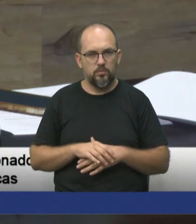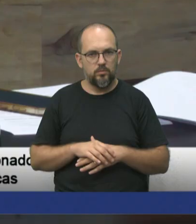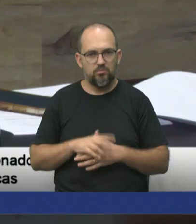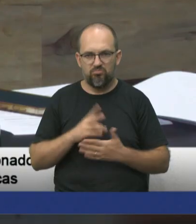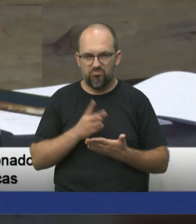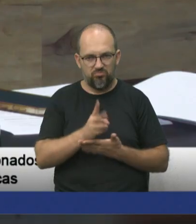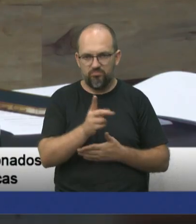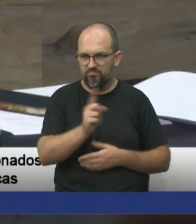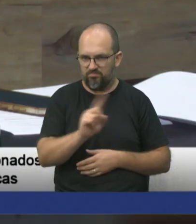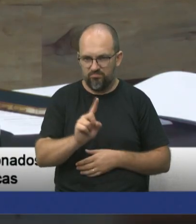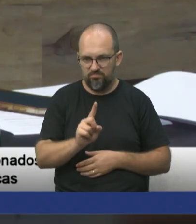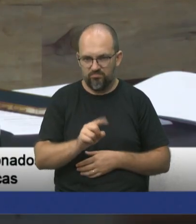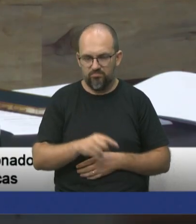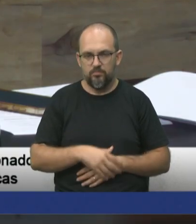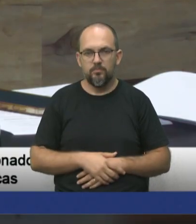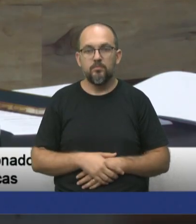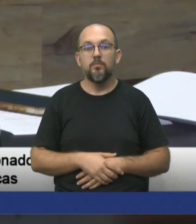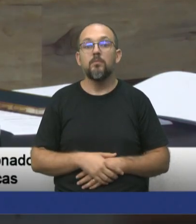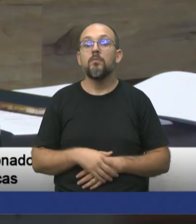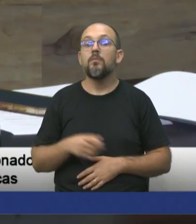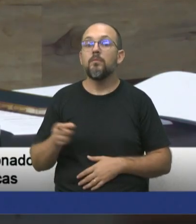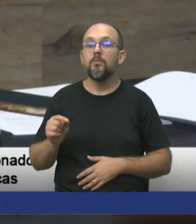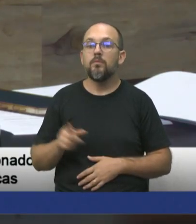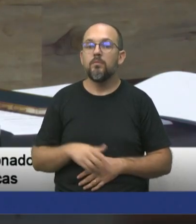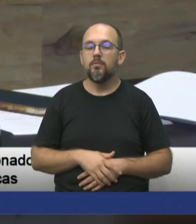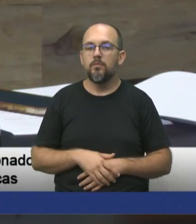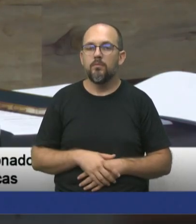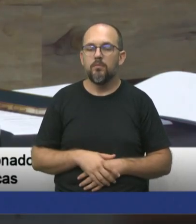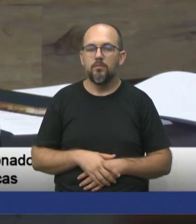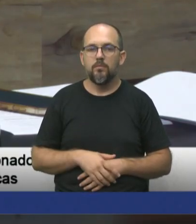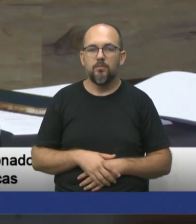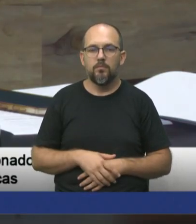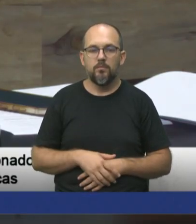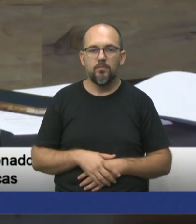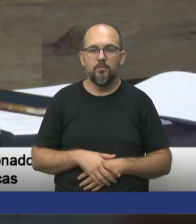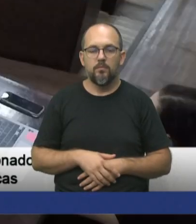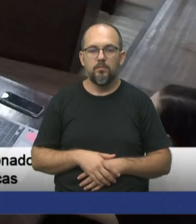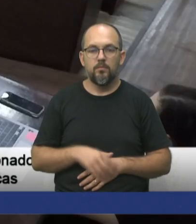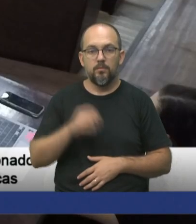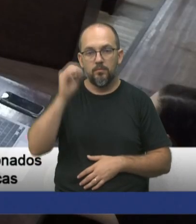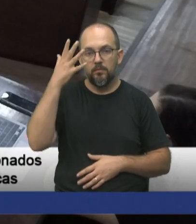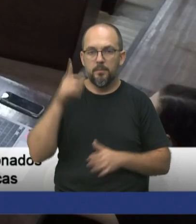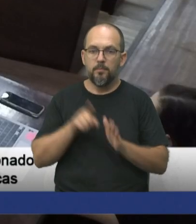permanente não. E aí, Rafa? Mas com alguma periodicidade?